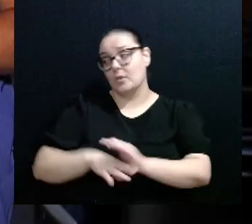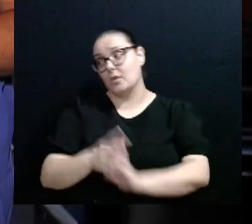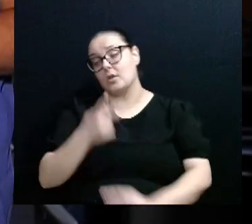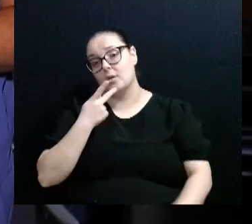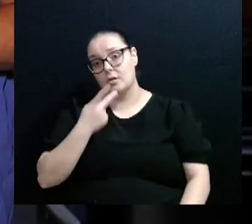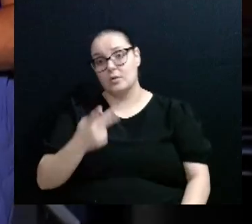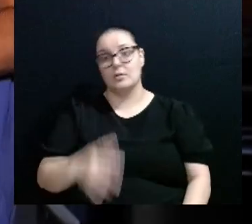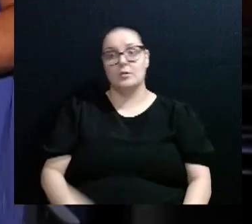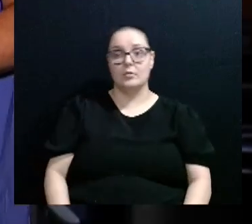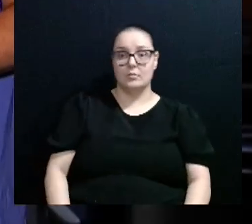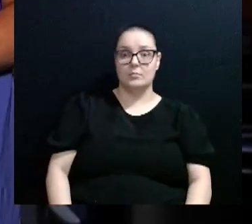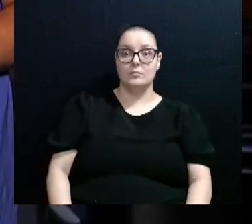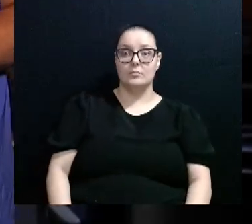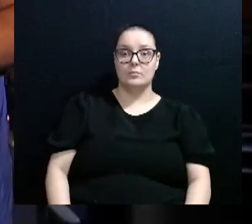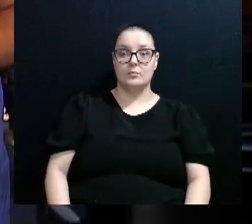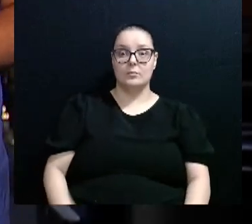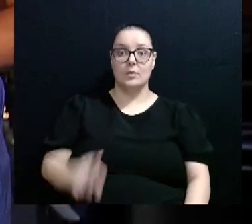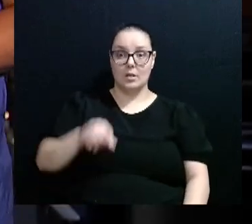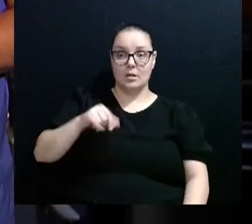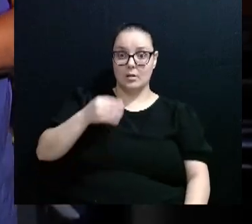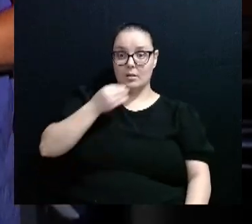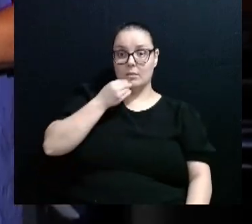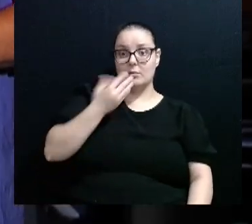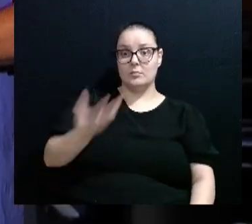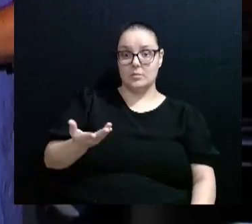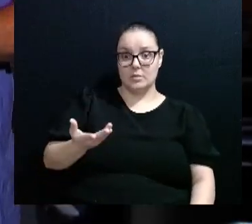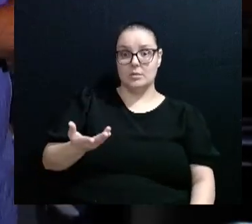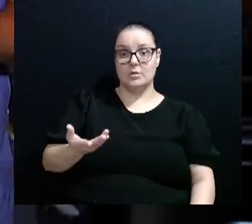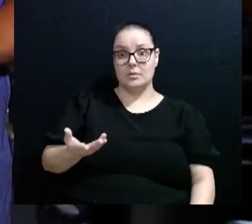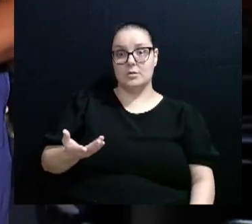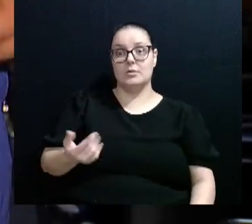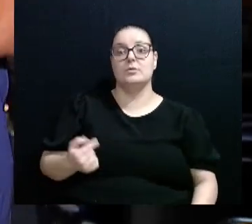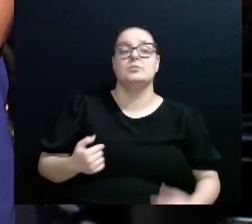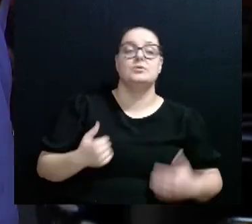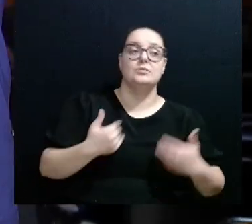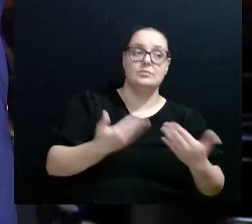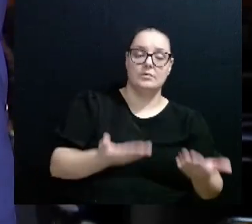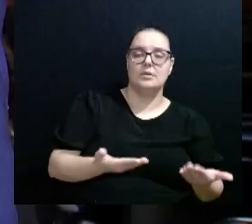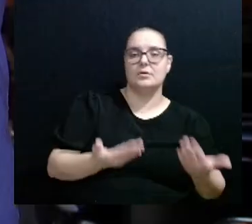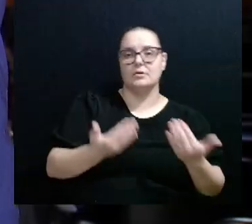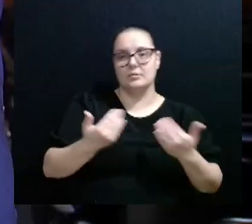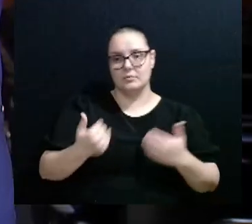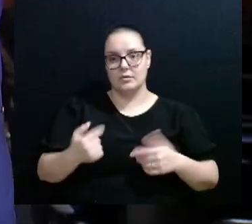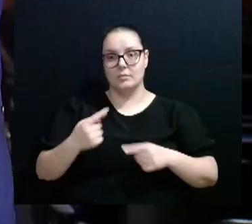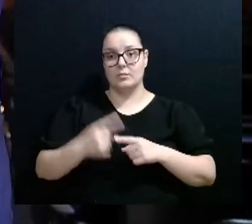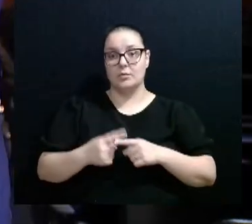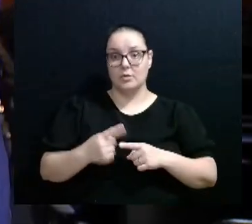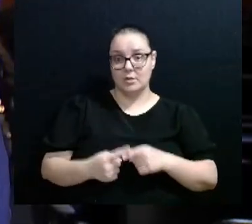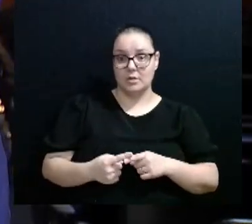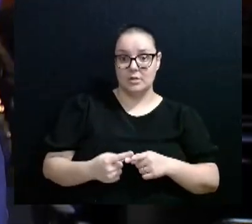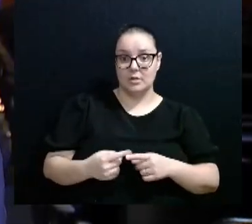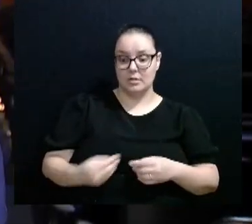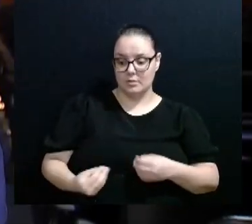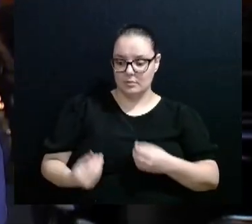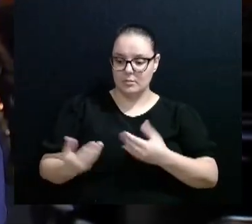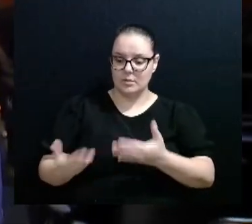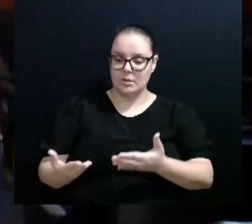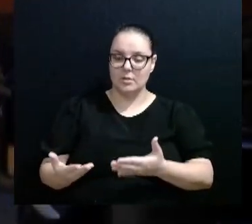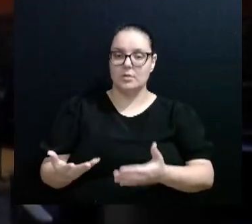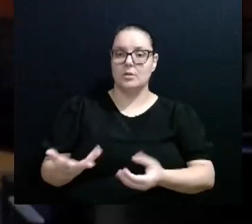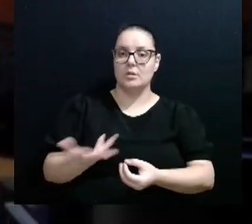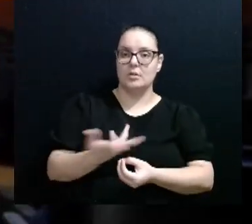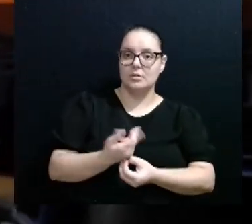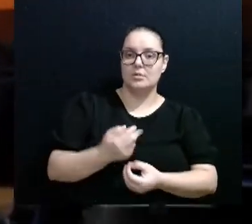uma oportunidade de mão dupla, né, que a campanha exerce, porque ela oportuniza que artistas, né, da região,